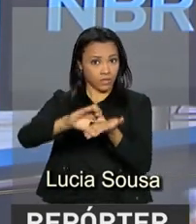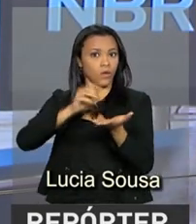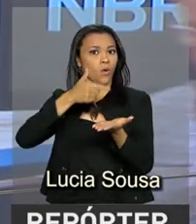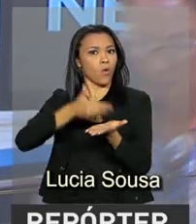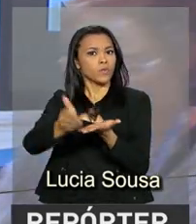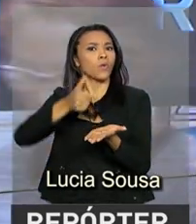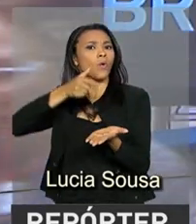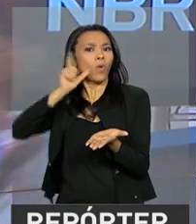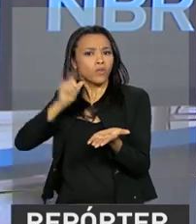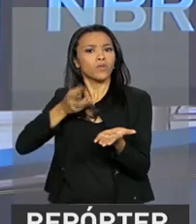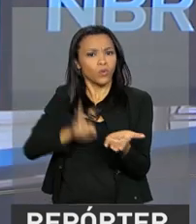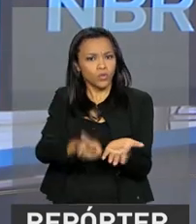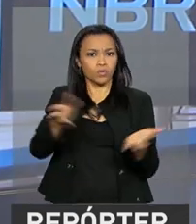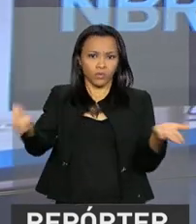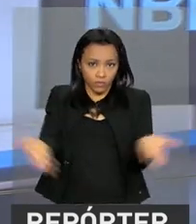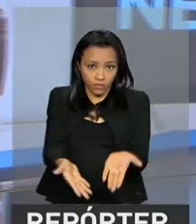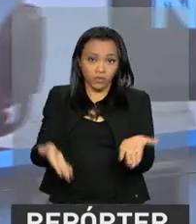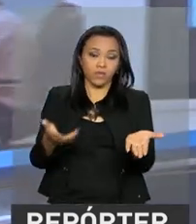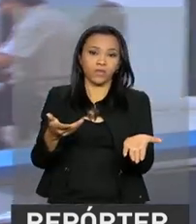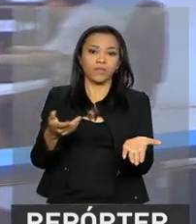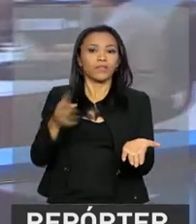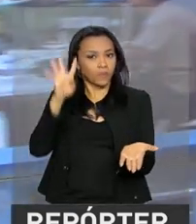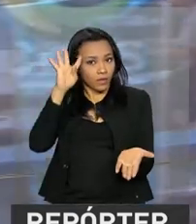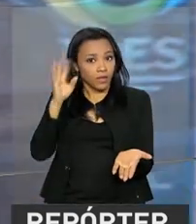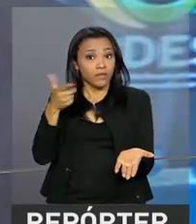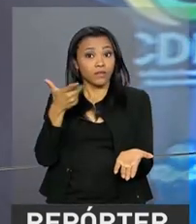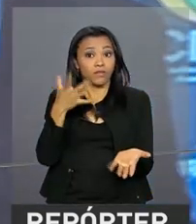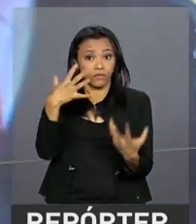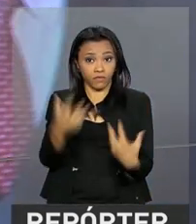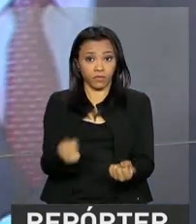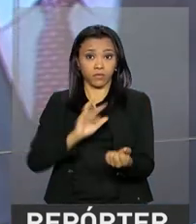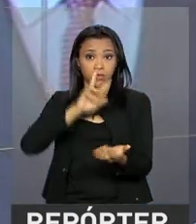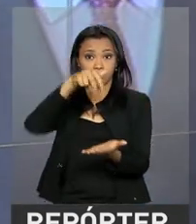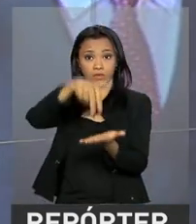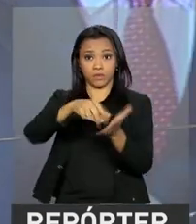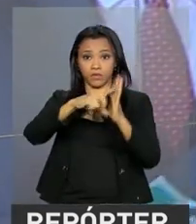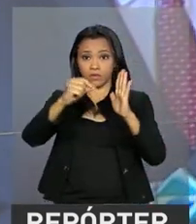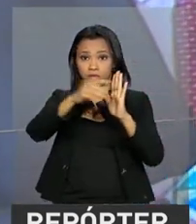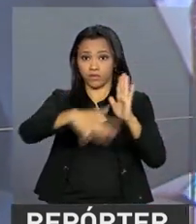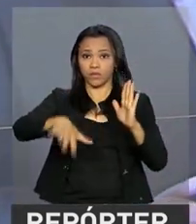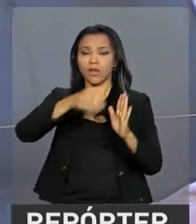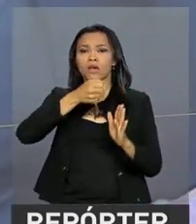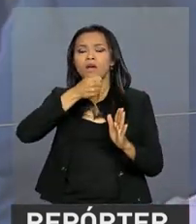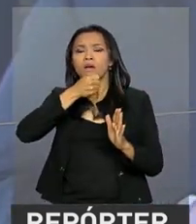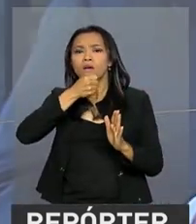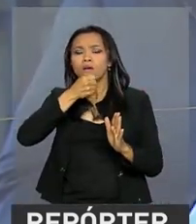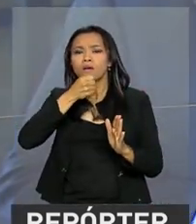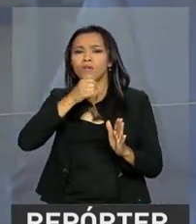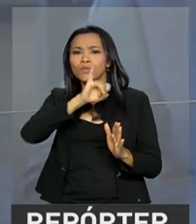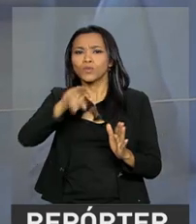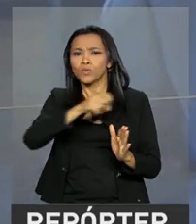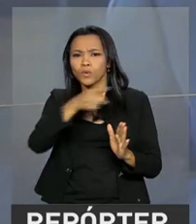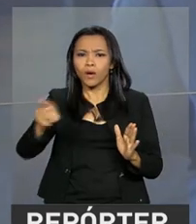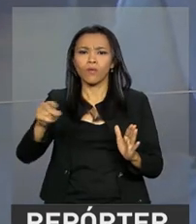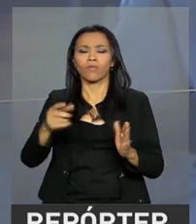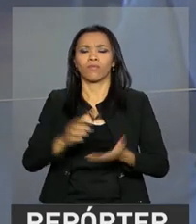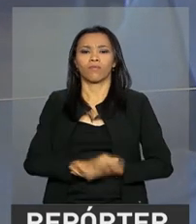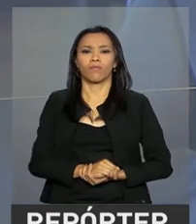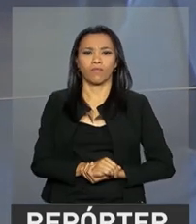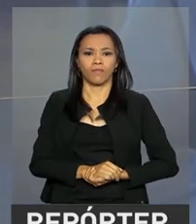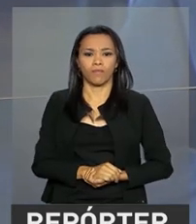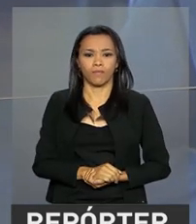continua nessa quarta-feira vamos mais uma vez conversar com o repórter João Pedro Neto que está acompanhando e tem as informações pra gente o João